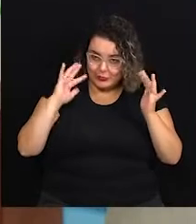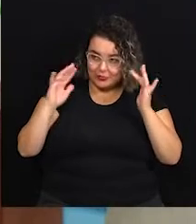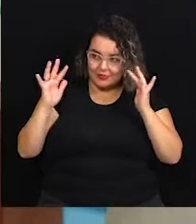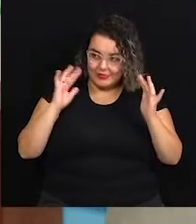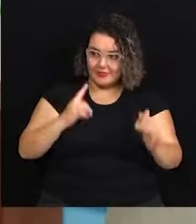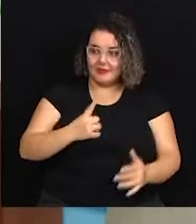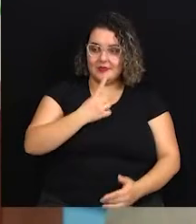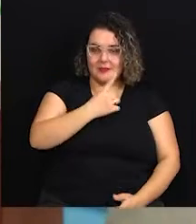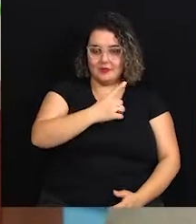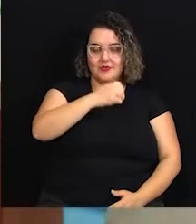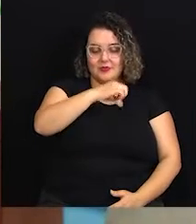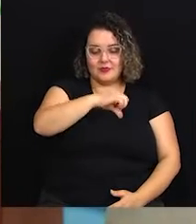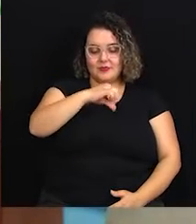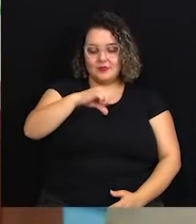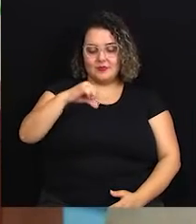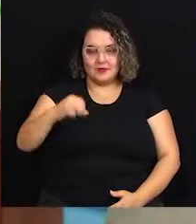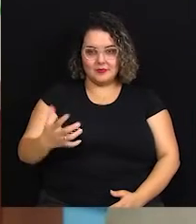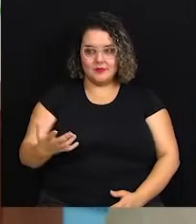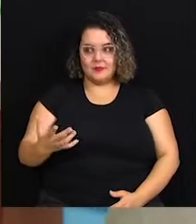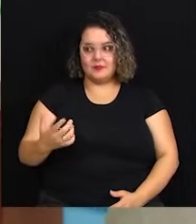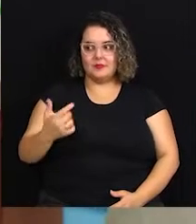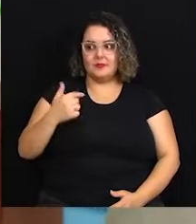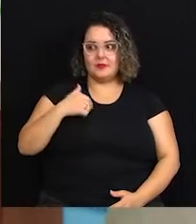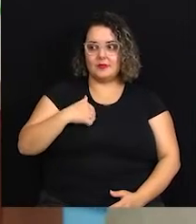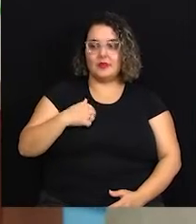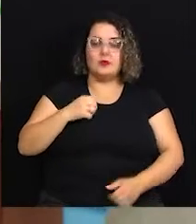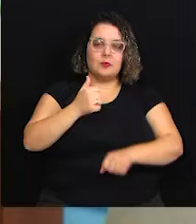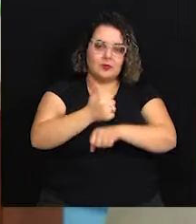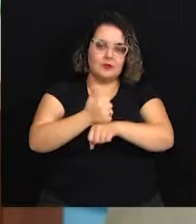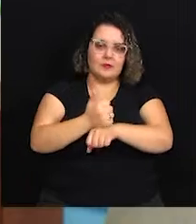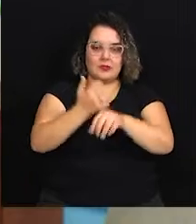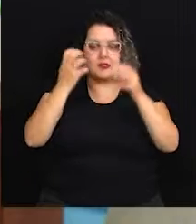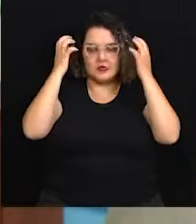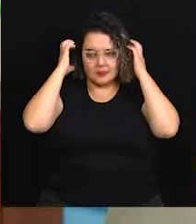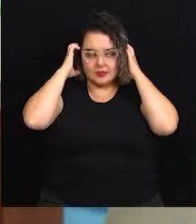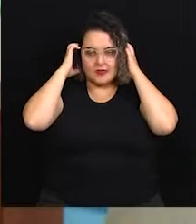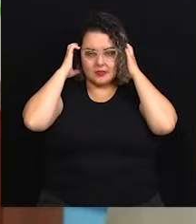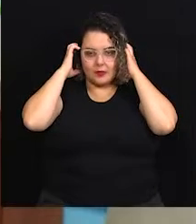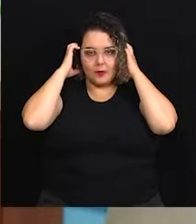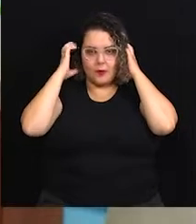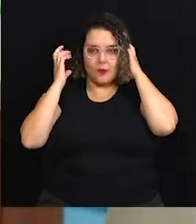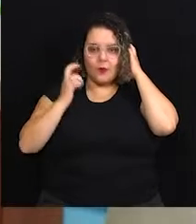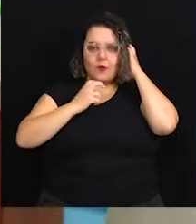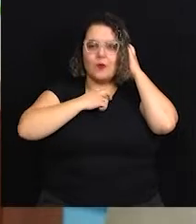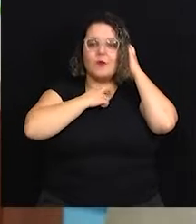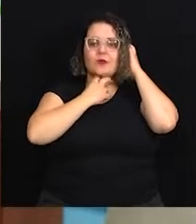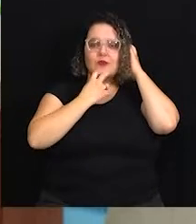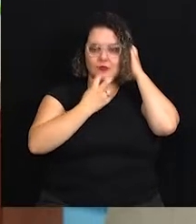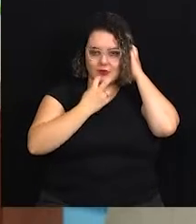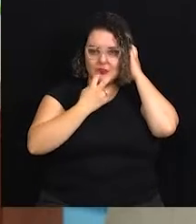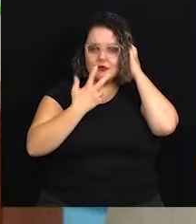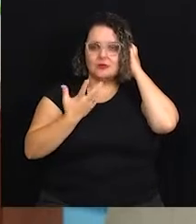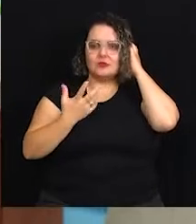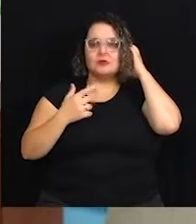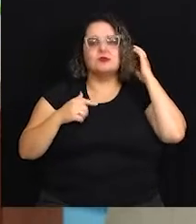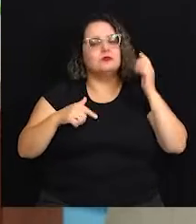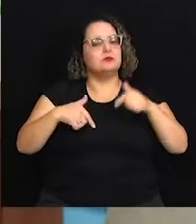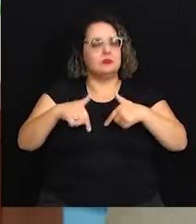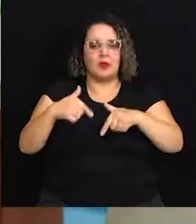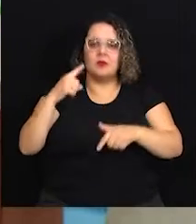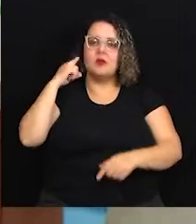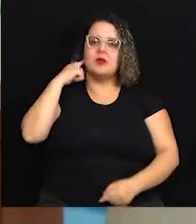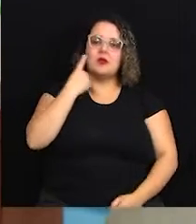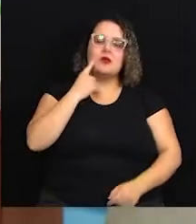em 1999, né? Eu sou fonoaudióloga, minha formação é fono, e eu sempre trabalhei com surdos e